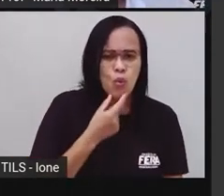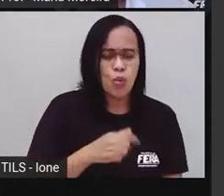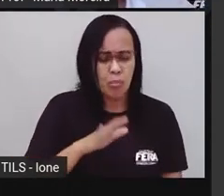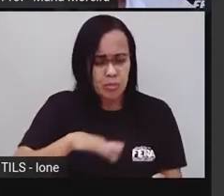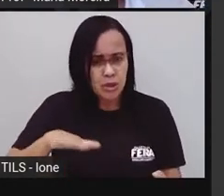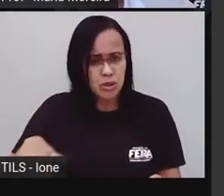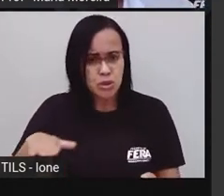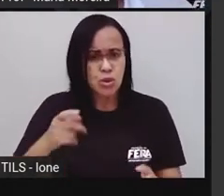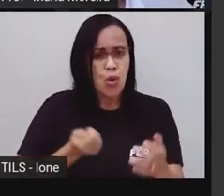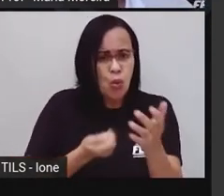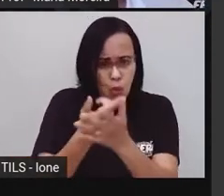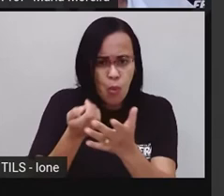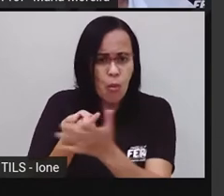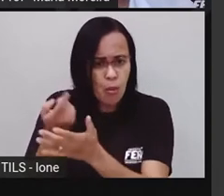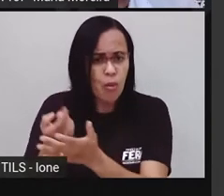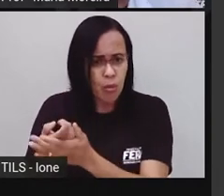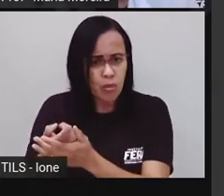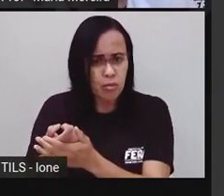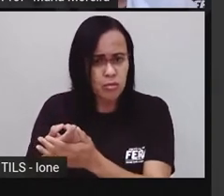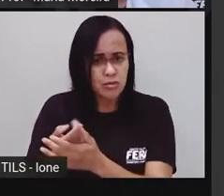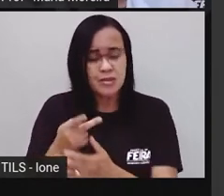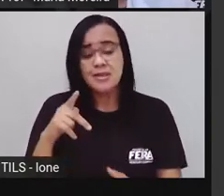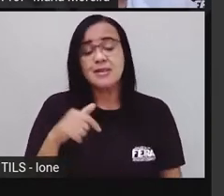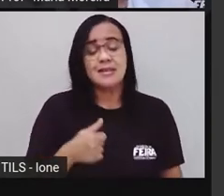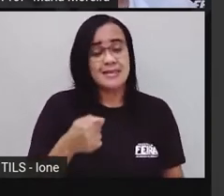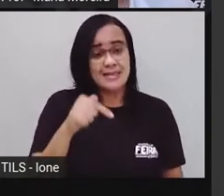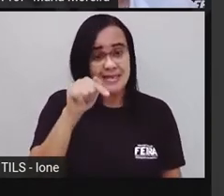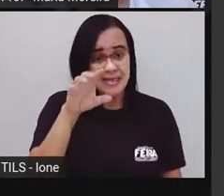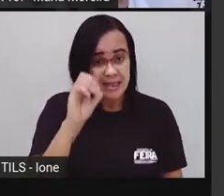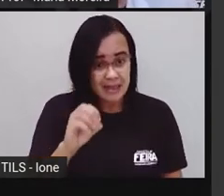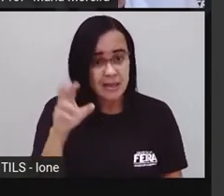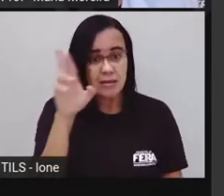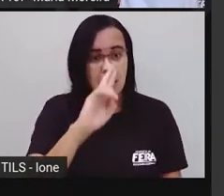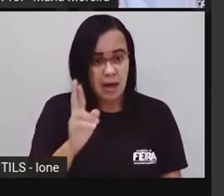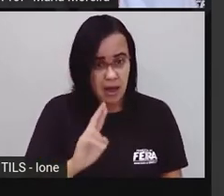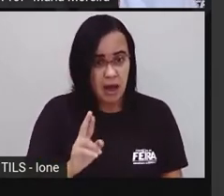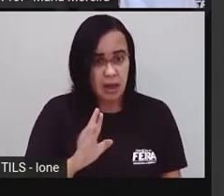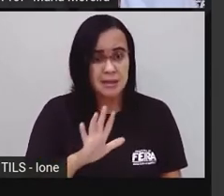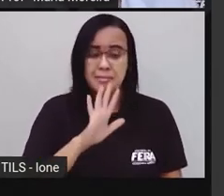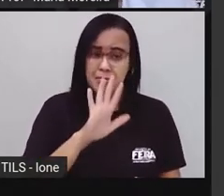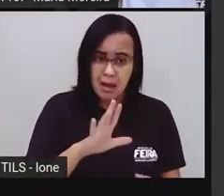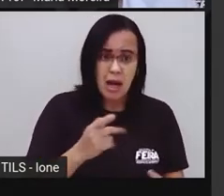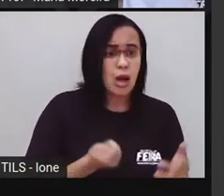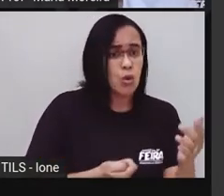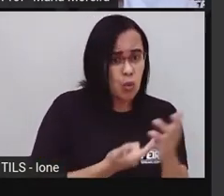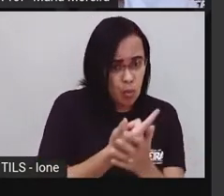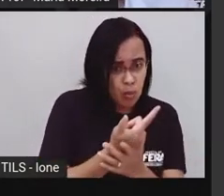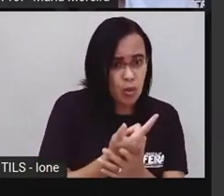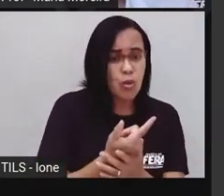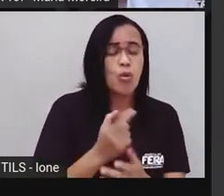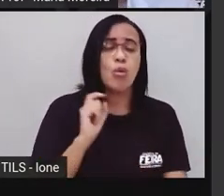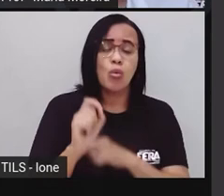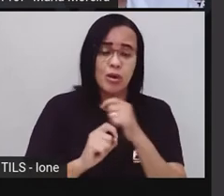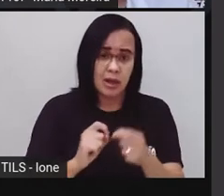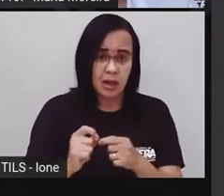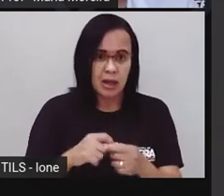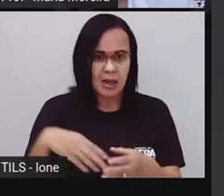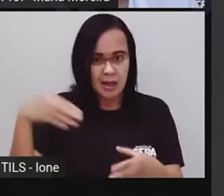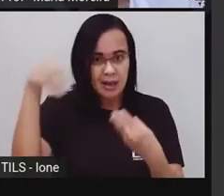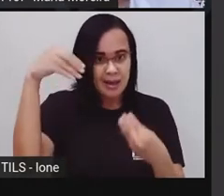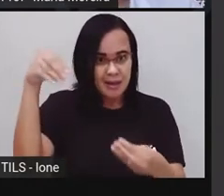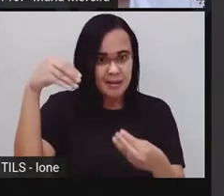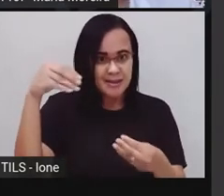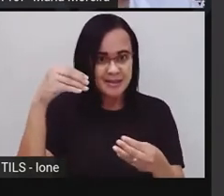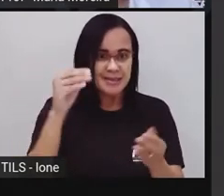70 que ele comprou um game e uma bola mas ele também comprou figurinha mas tu não comprou 20reais de figurinha